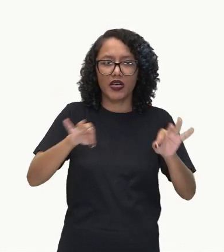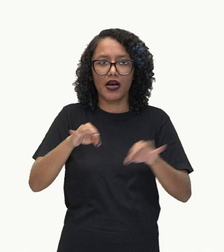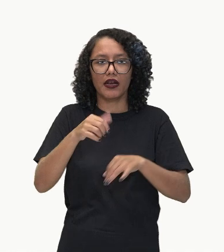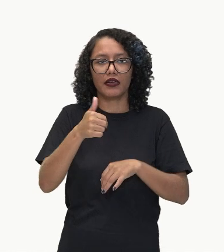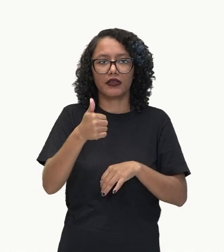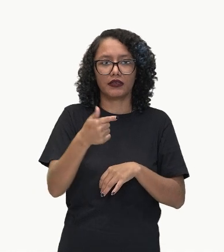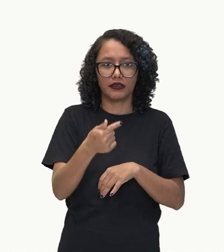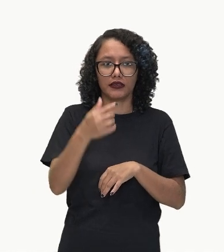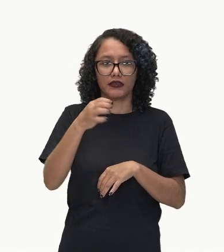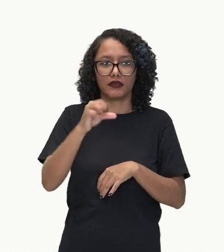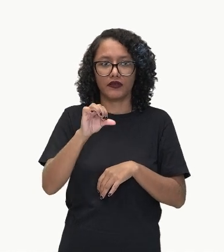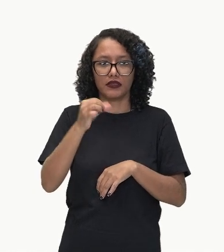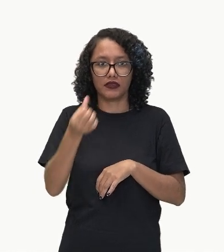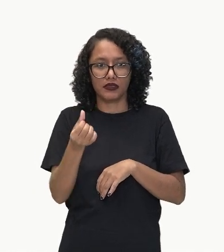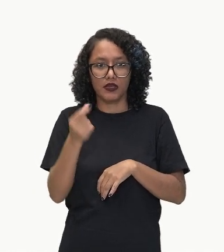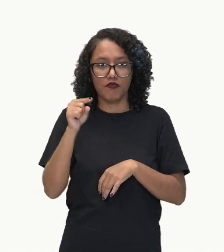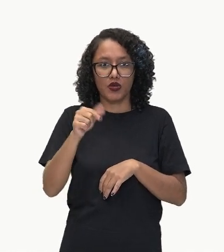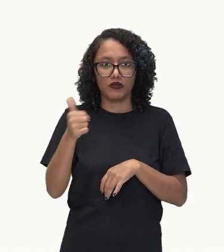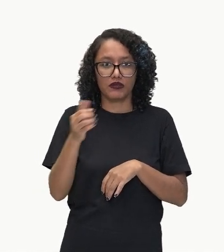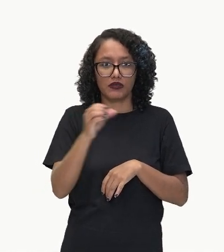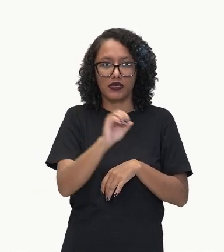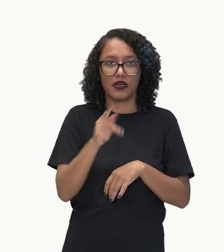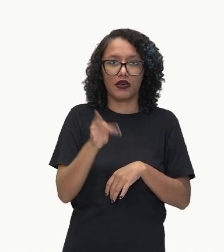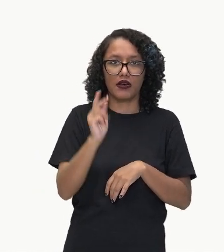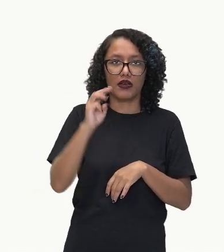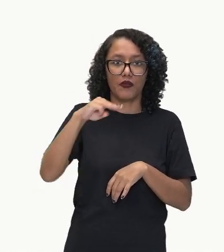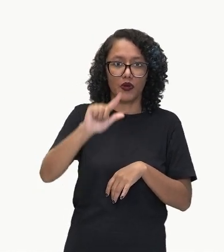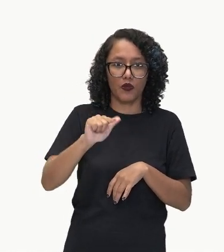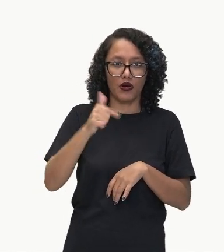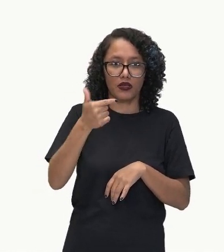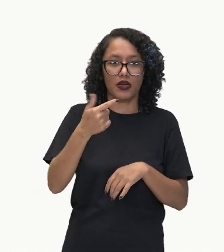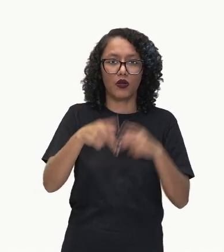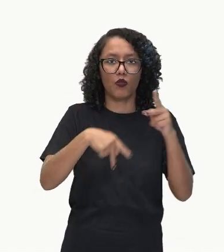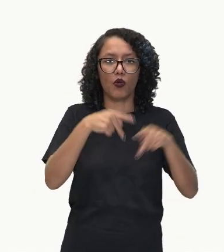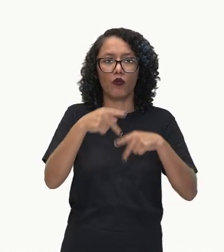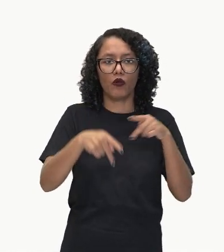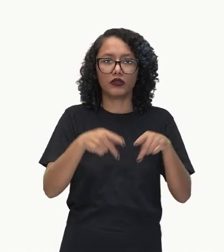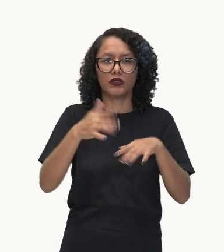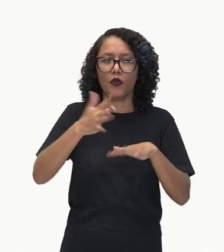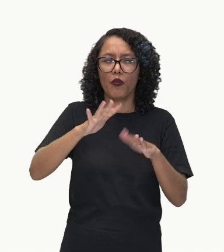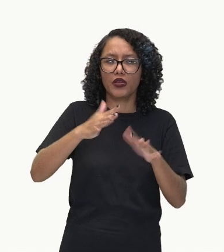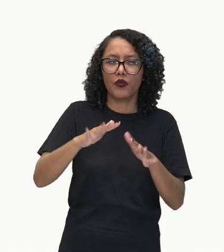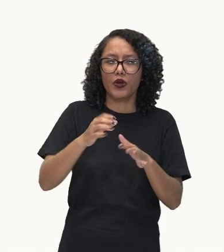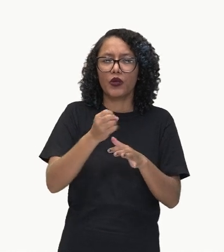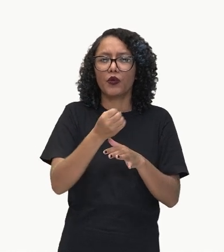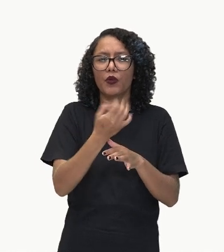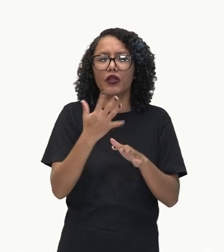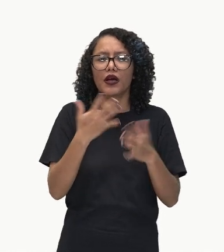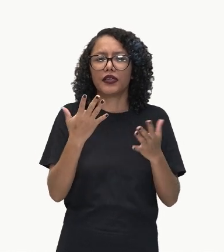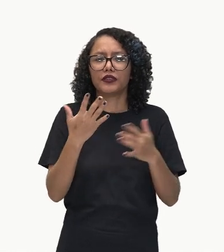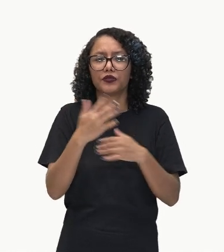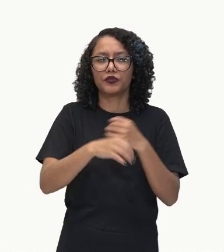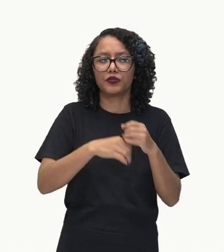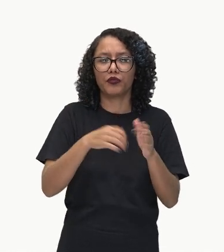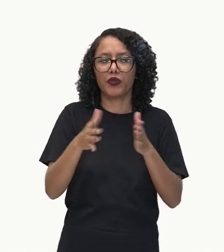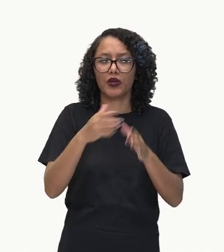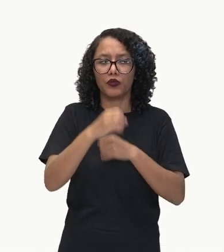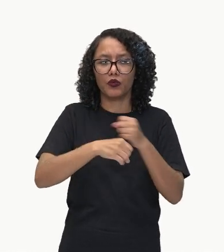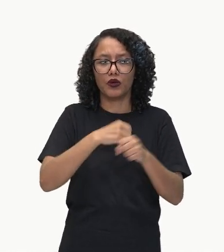796.100 quilômetros quadrados de extensão, possui uma população estimada em 2022 de